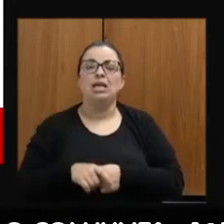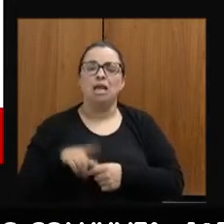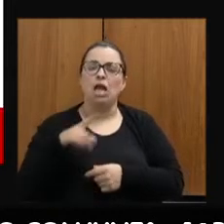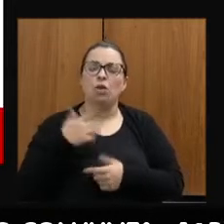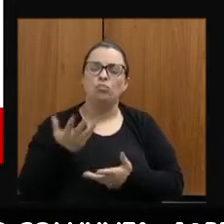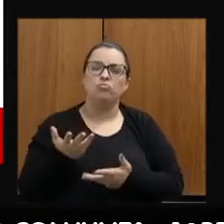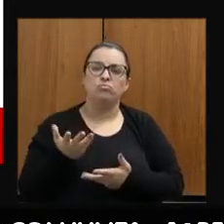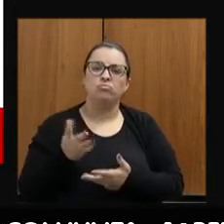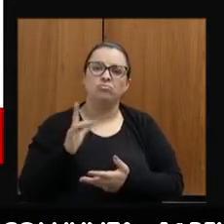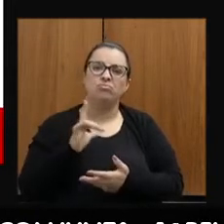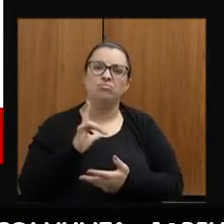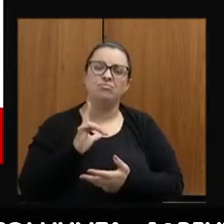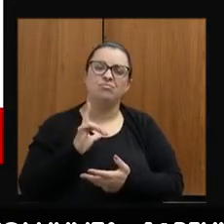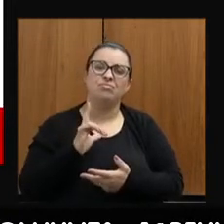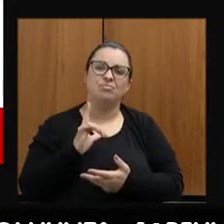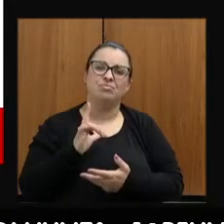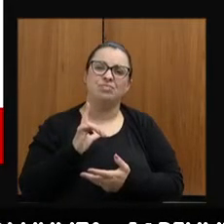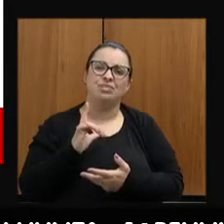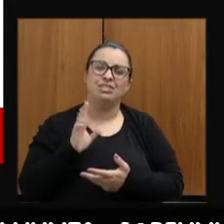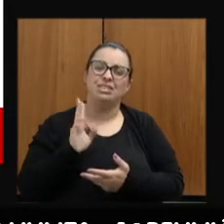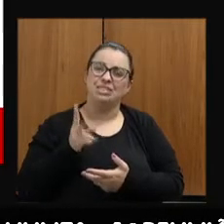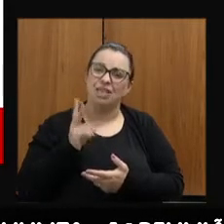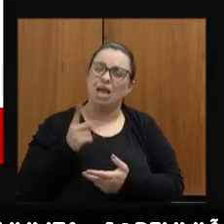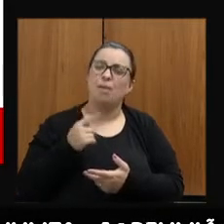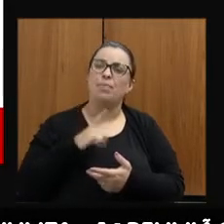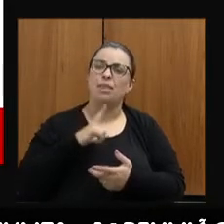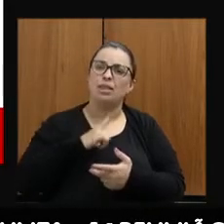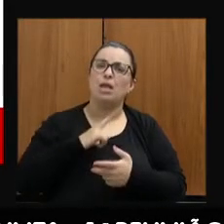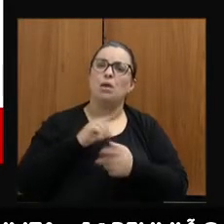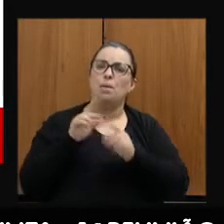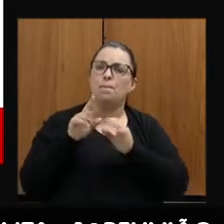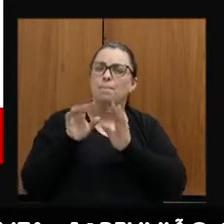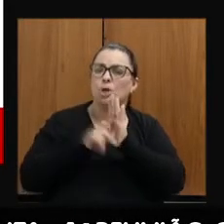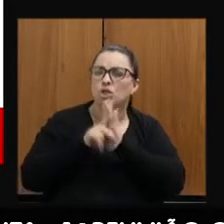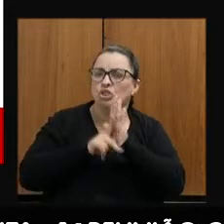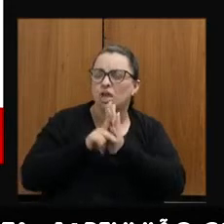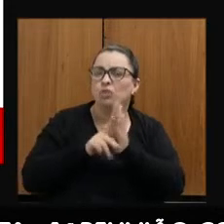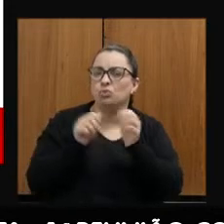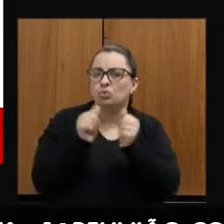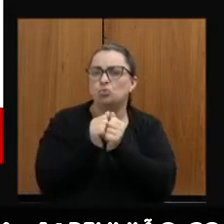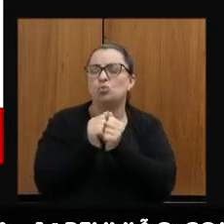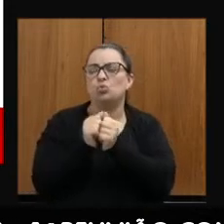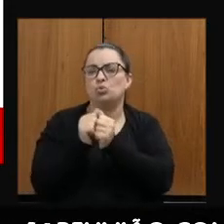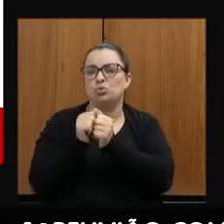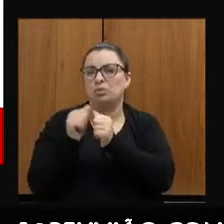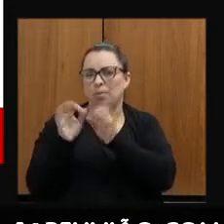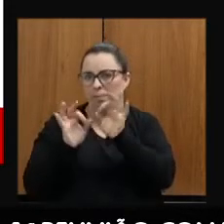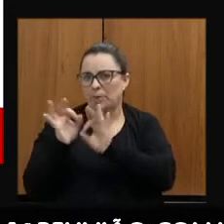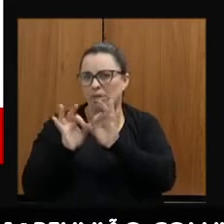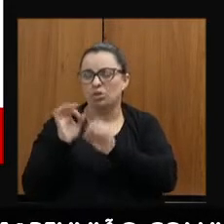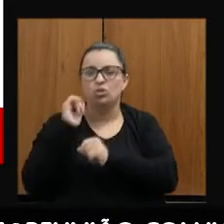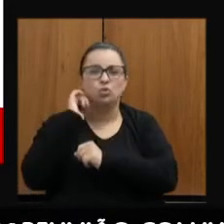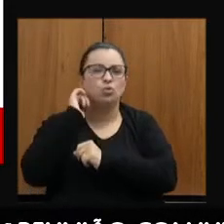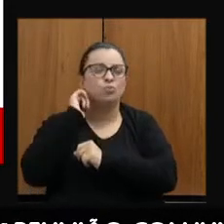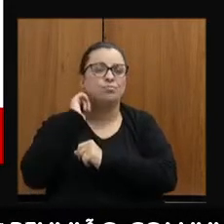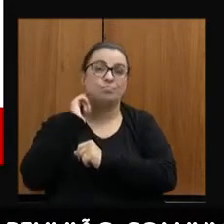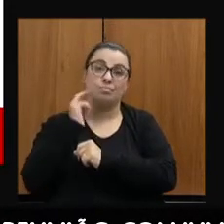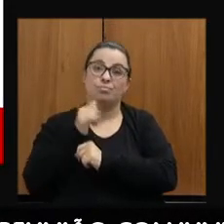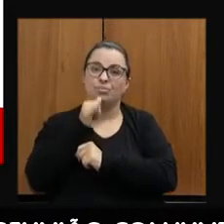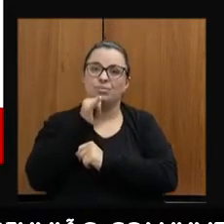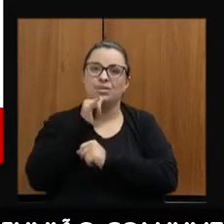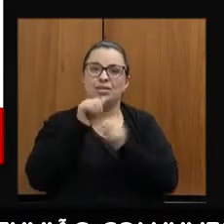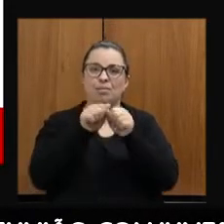muita nós envolvemos muitos projetos em conjunto Sadia Vista o projeto da questão das bacias né